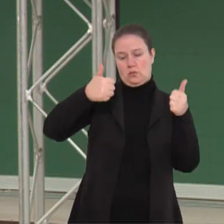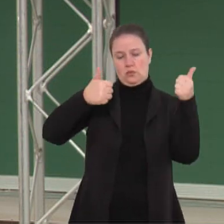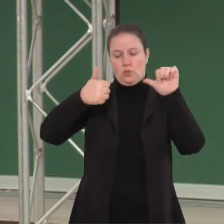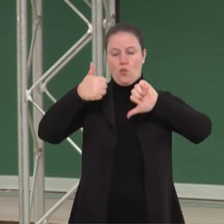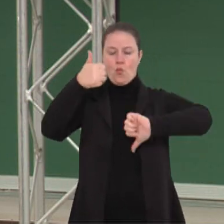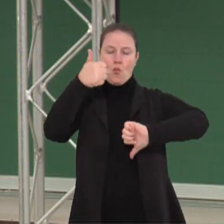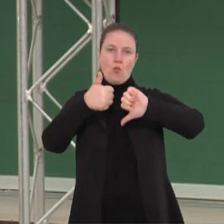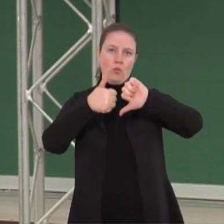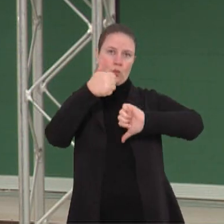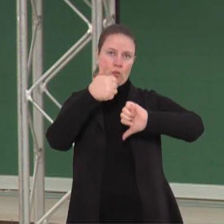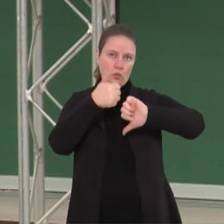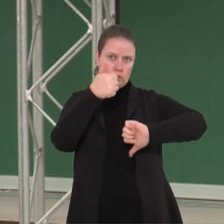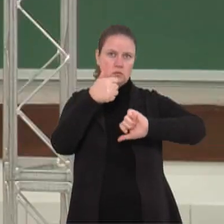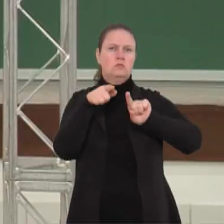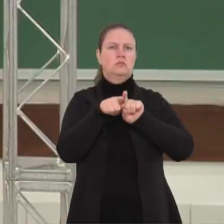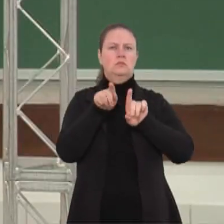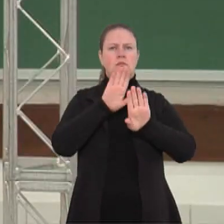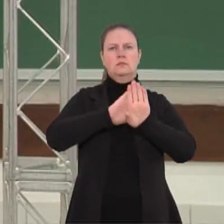sobre ideologia.